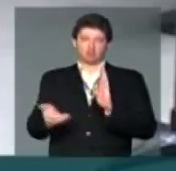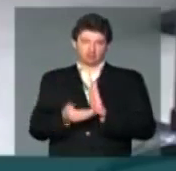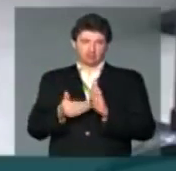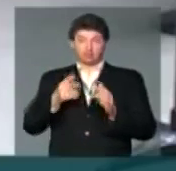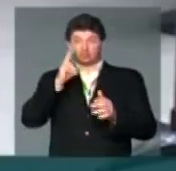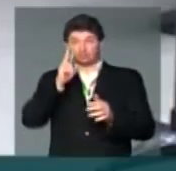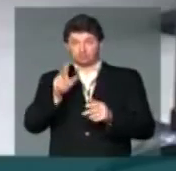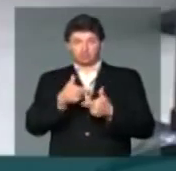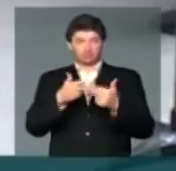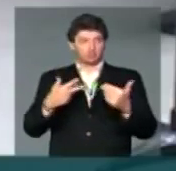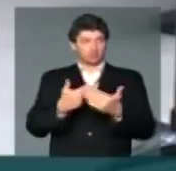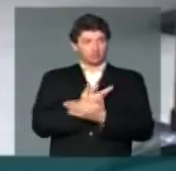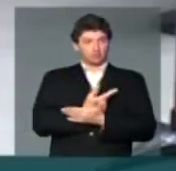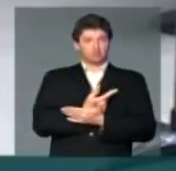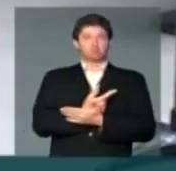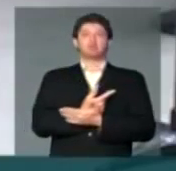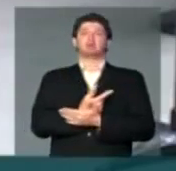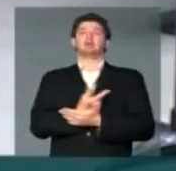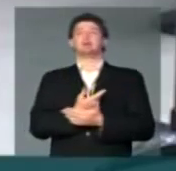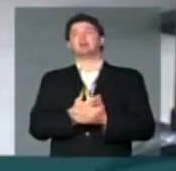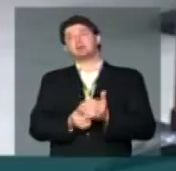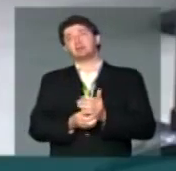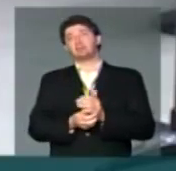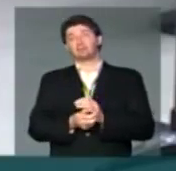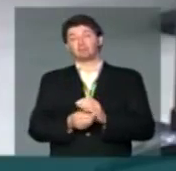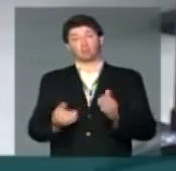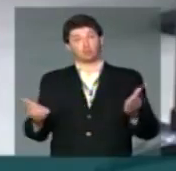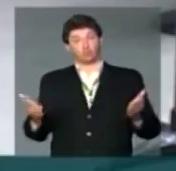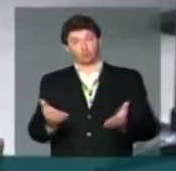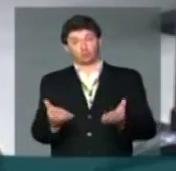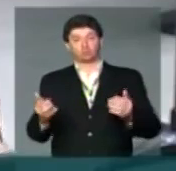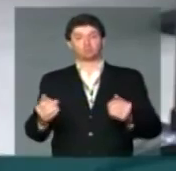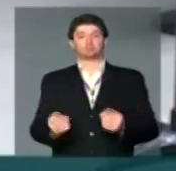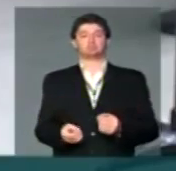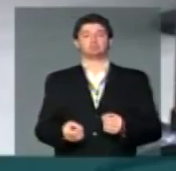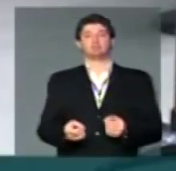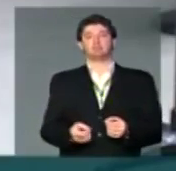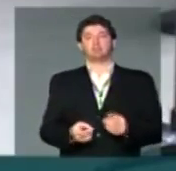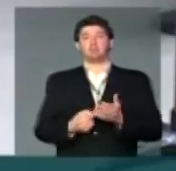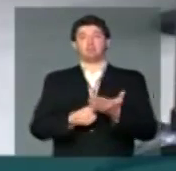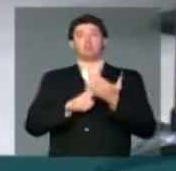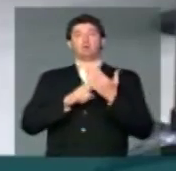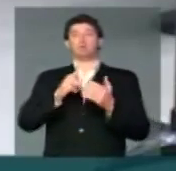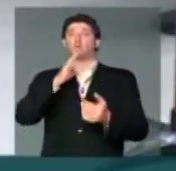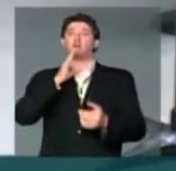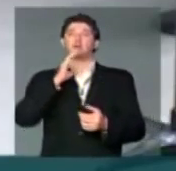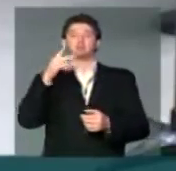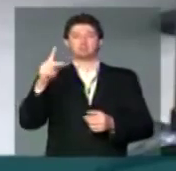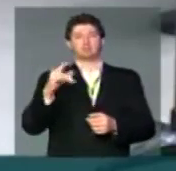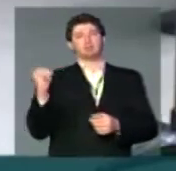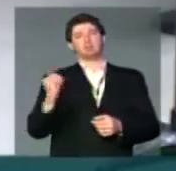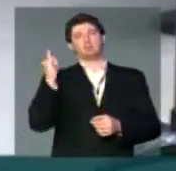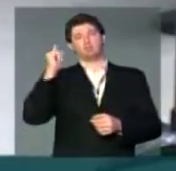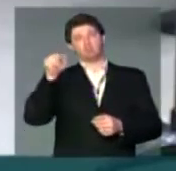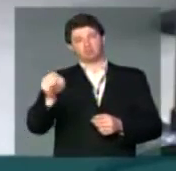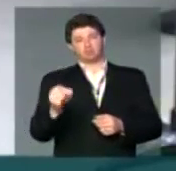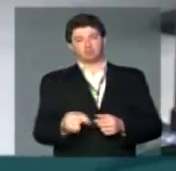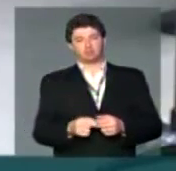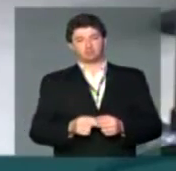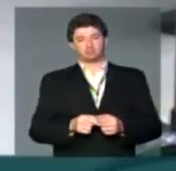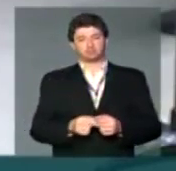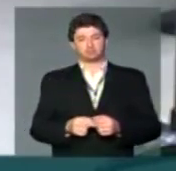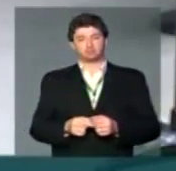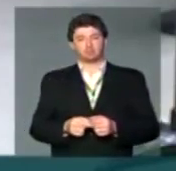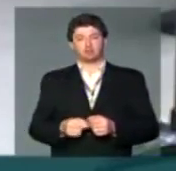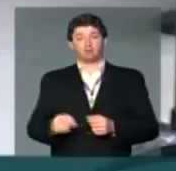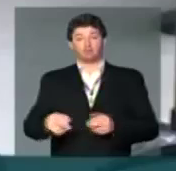Câmara Federal e hoje nos passa muito do seu conhecimento. É fundamental a vinda de Vossa Excelência aqui